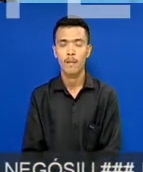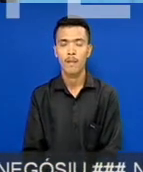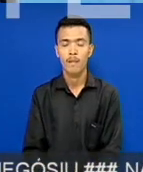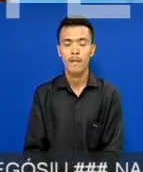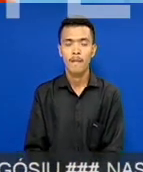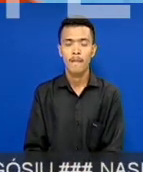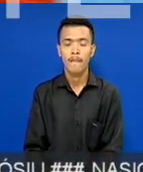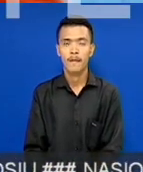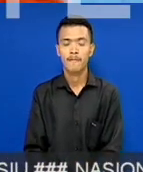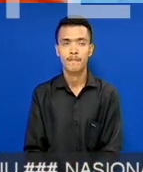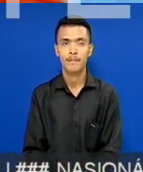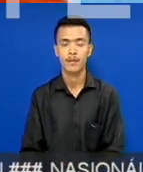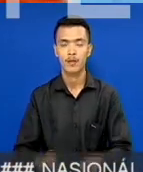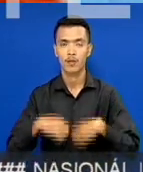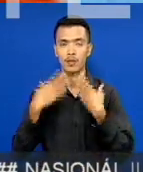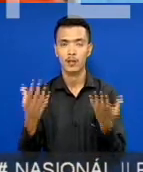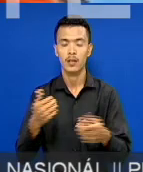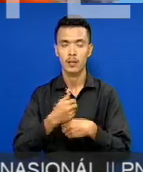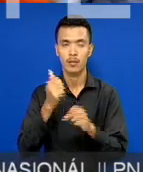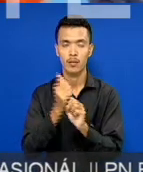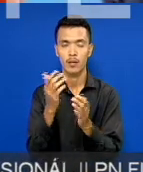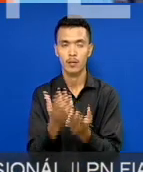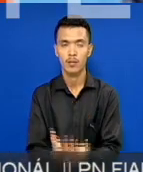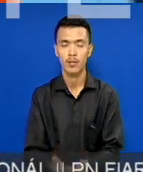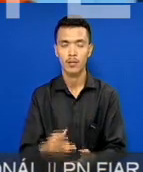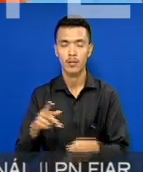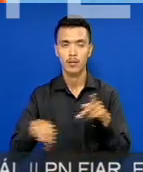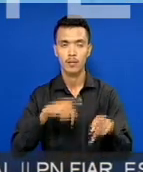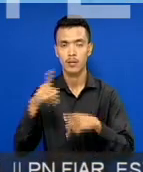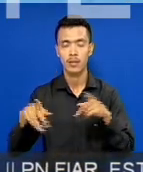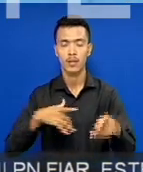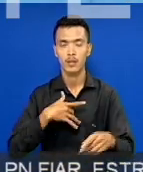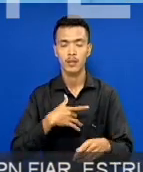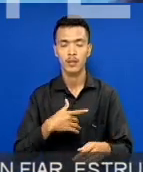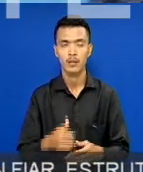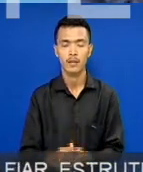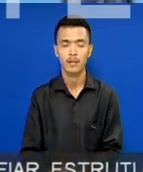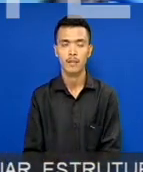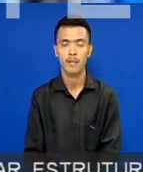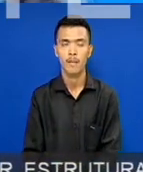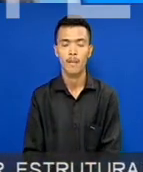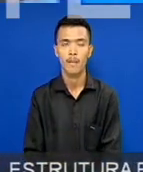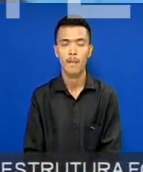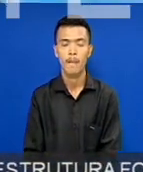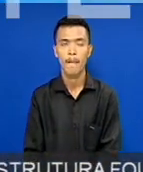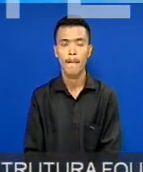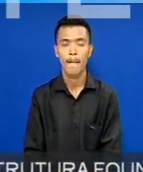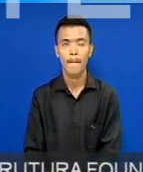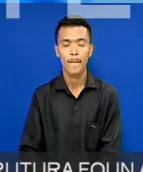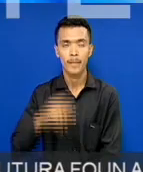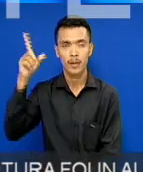halo a torang nebe makita komunitas sinti ne menos atak sini fe katak a